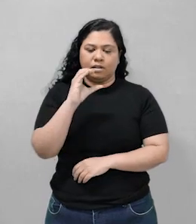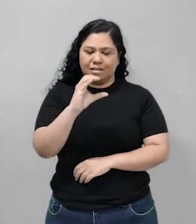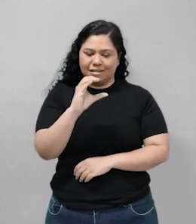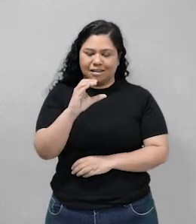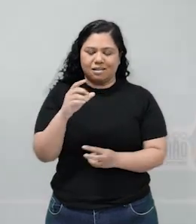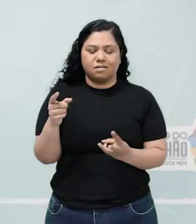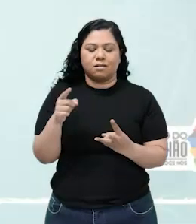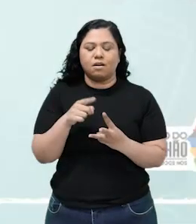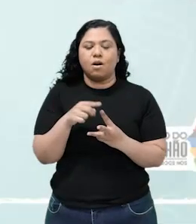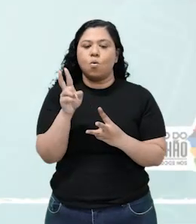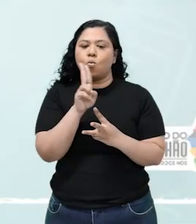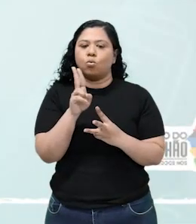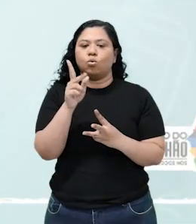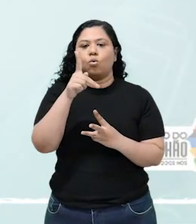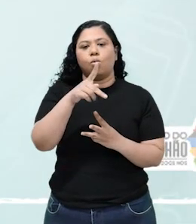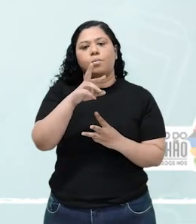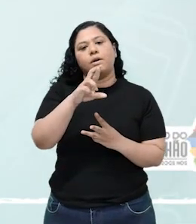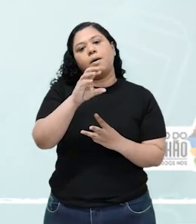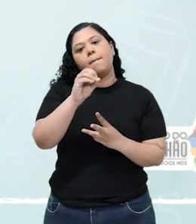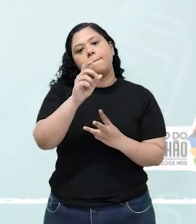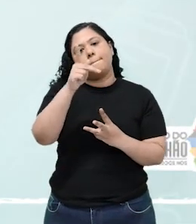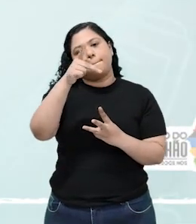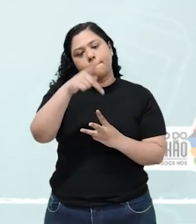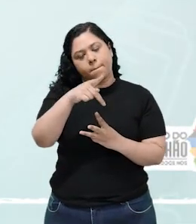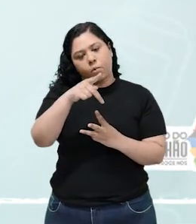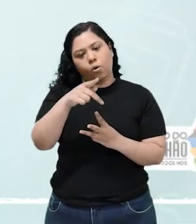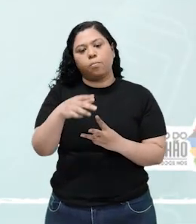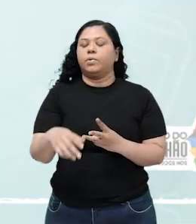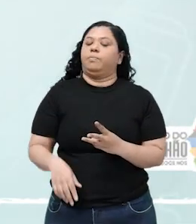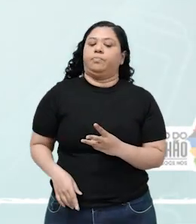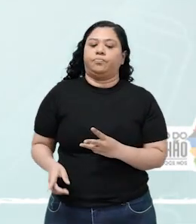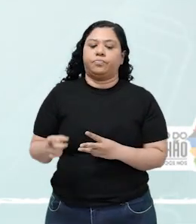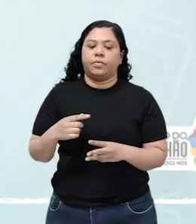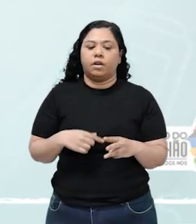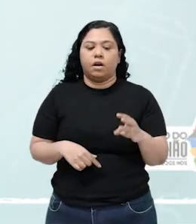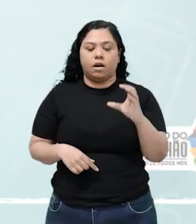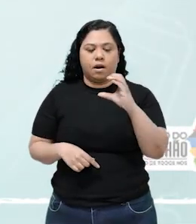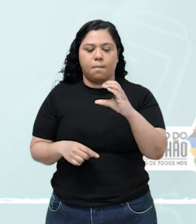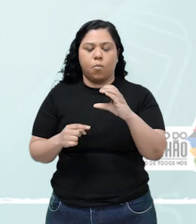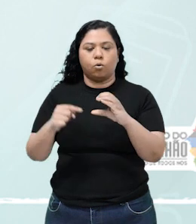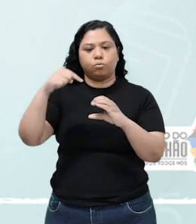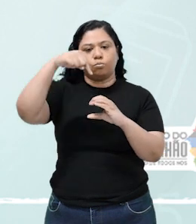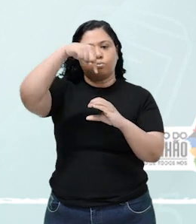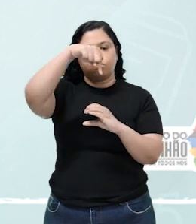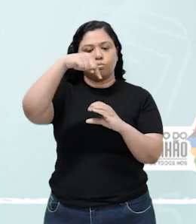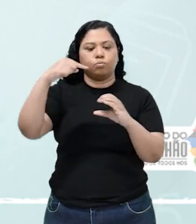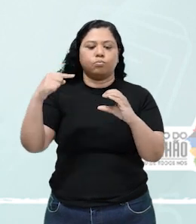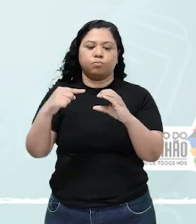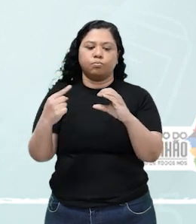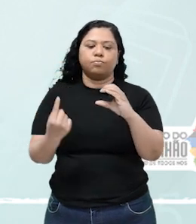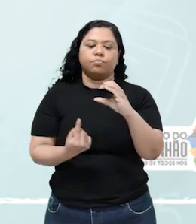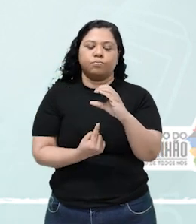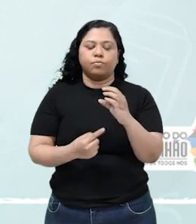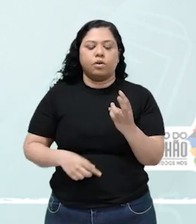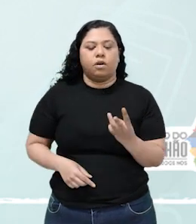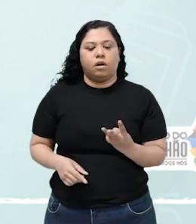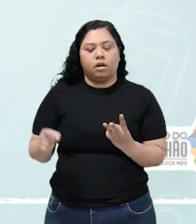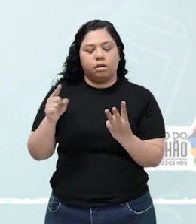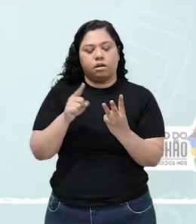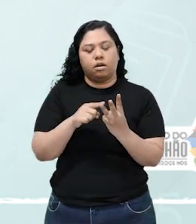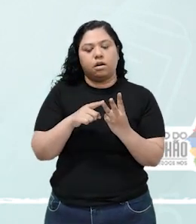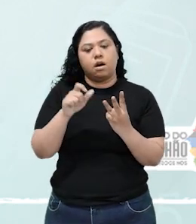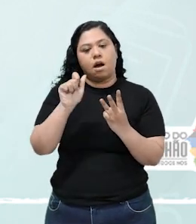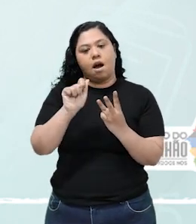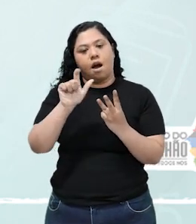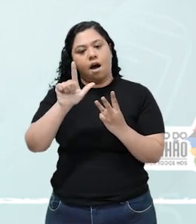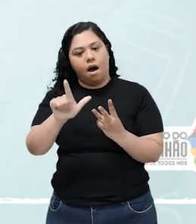prop. Eu tenho entre os carbonos ligações simples, né? Vocês estão verificando, e a terminação -al, porque ele é um